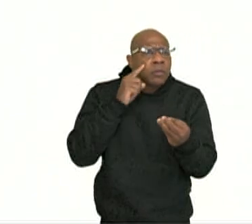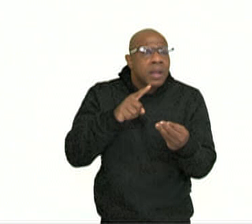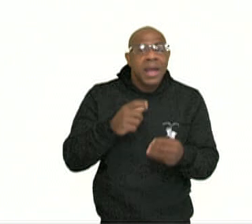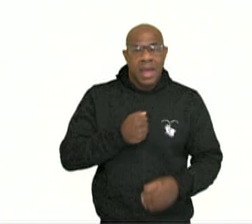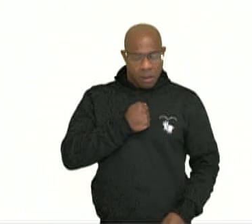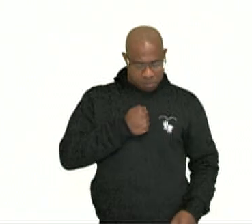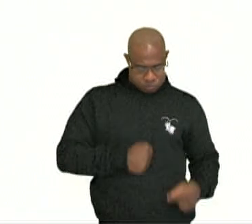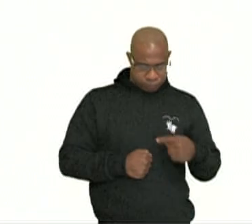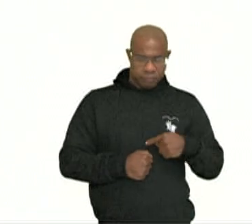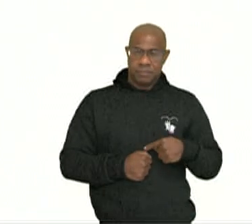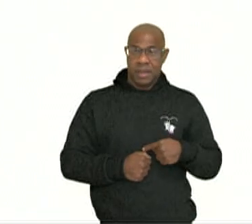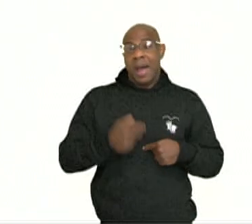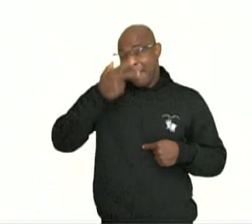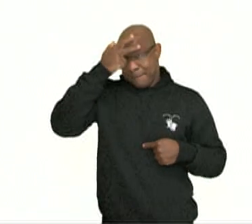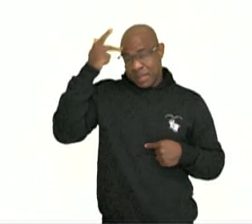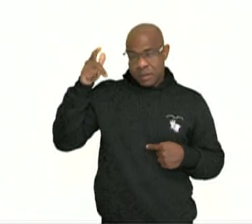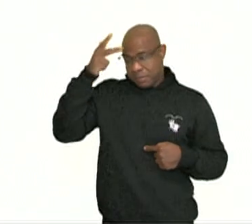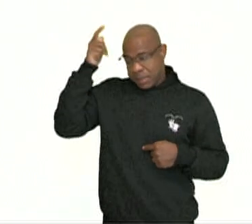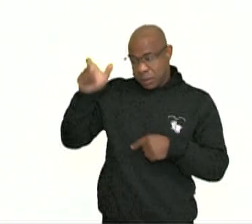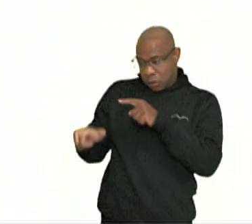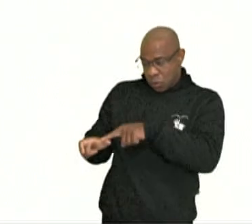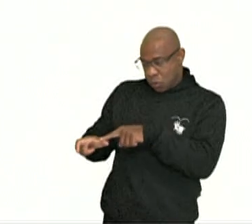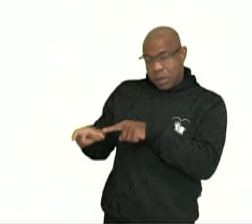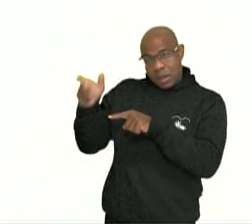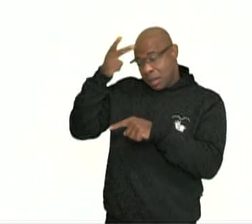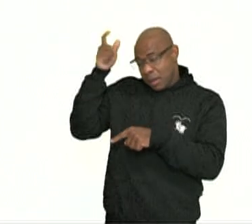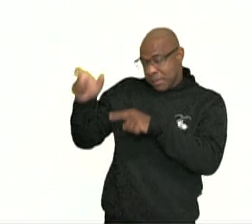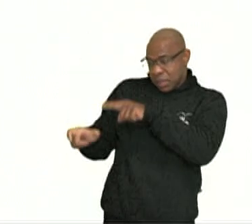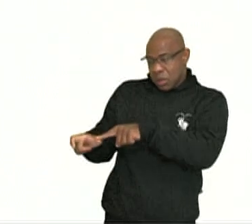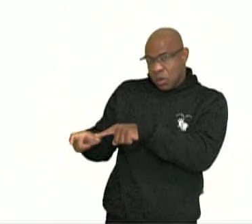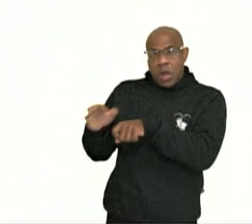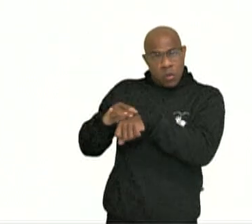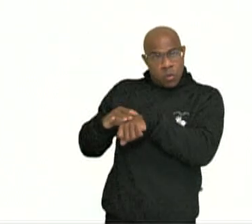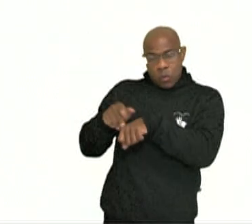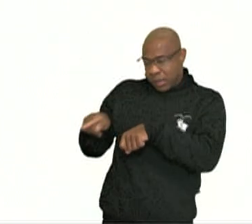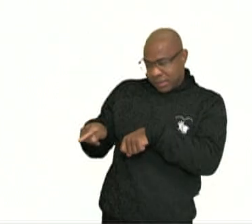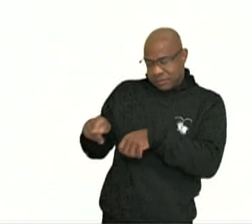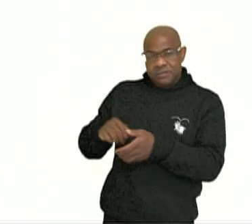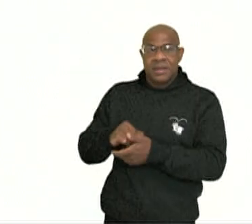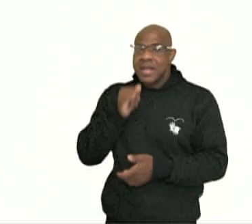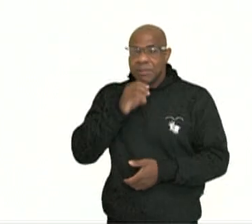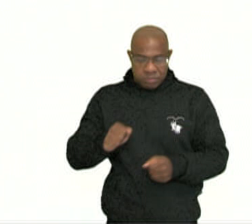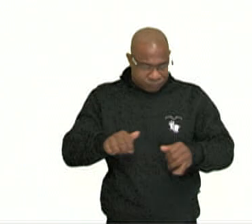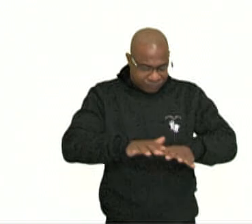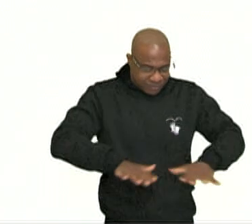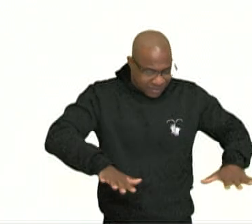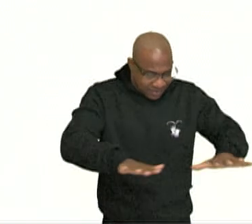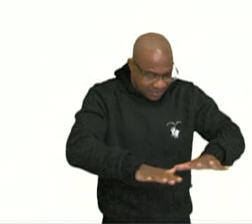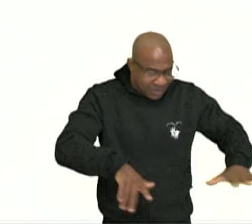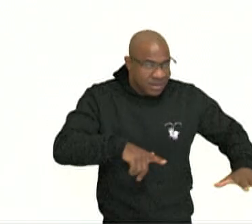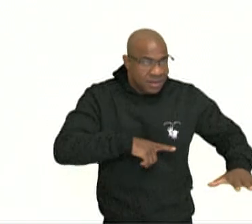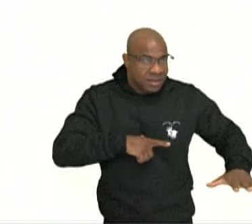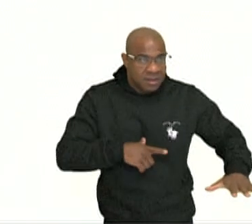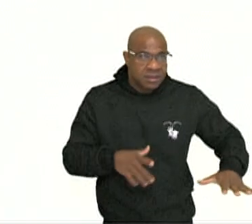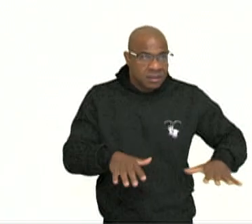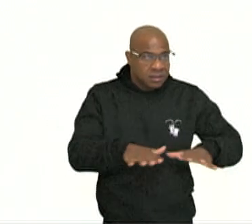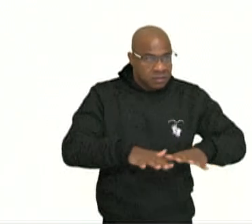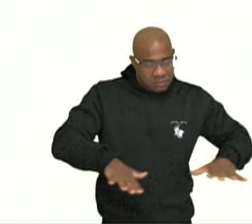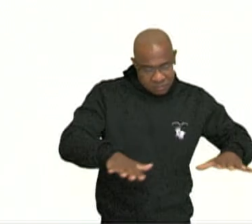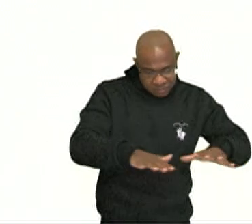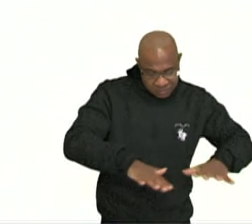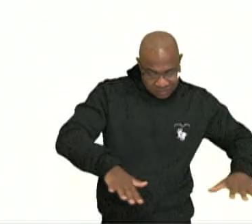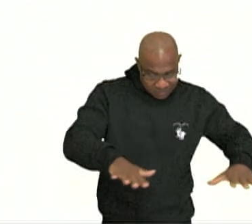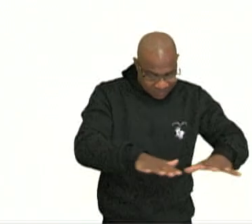indivíduo doente. Então, se tiver ali um ambiente favorável, né, do